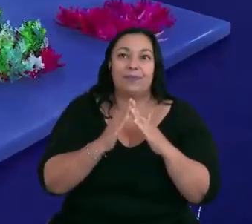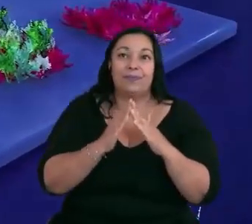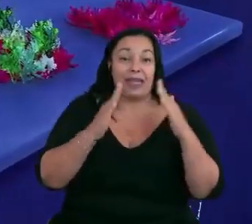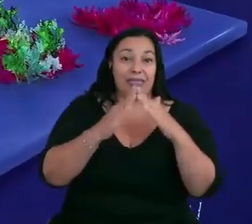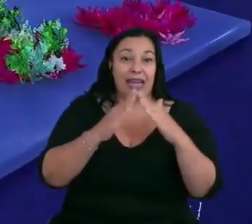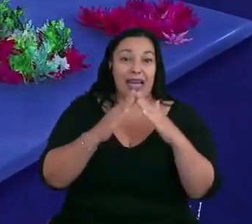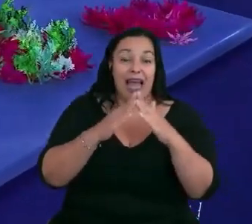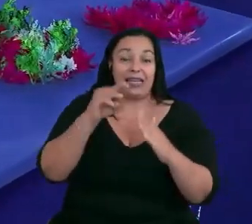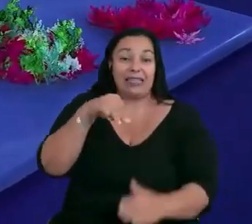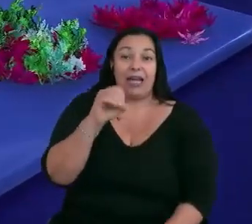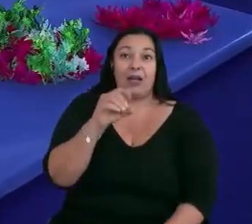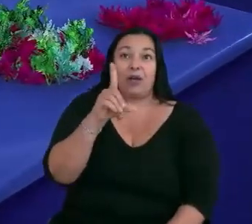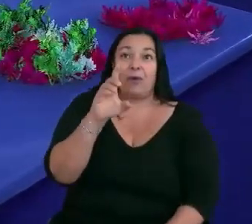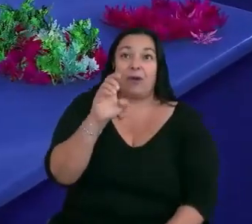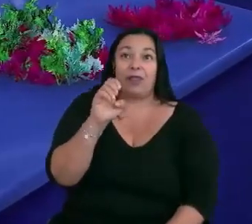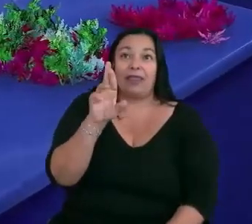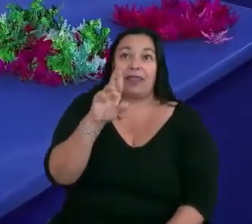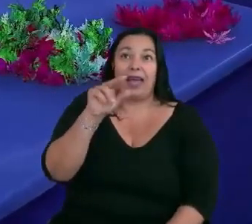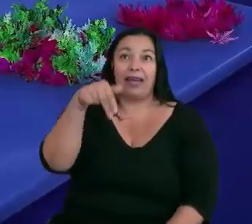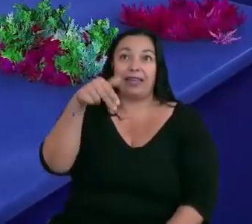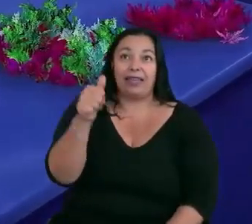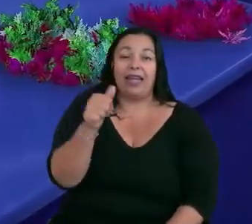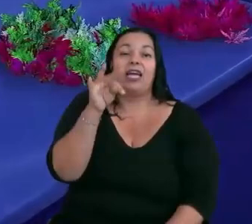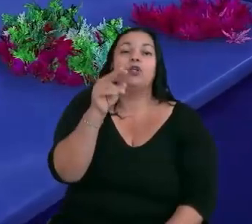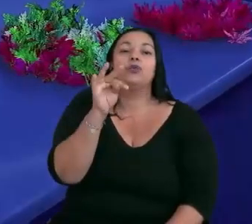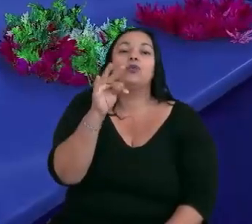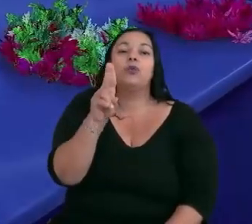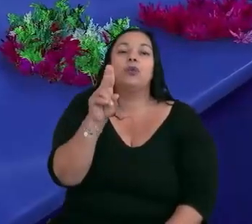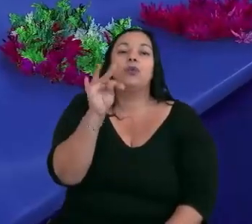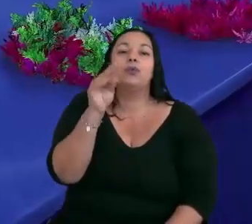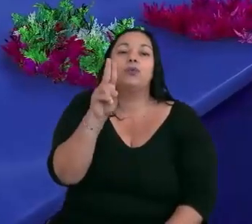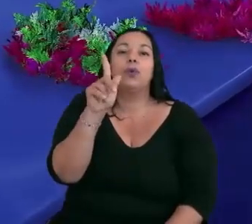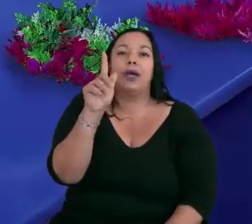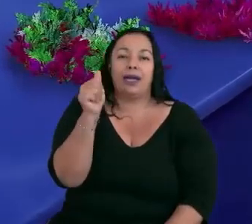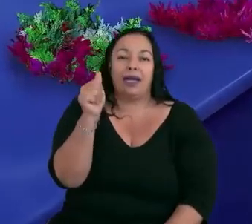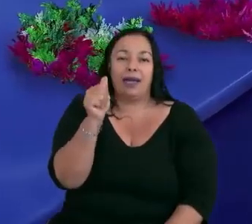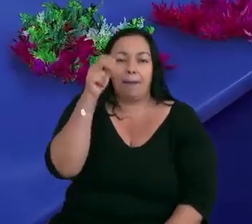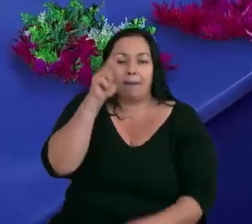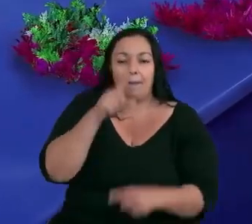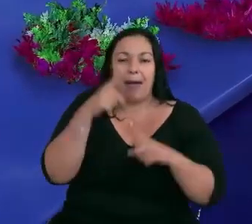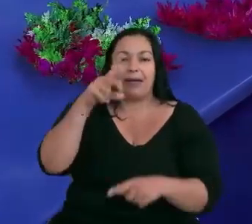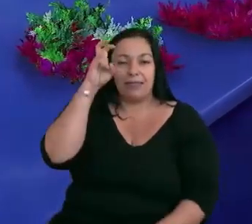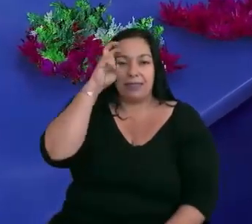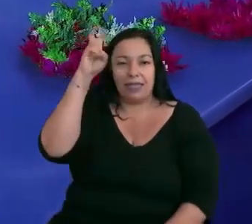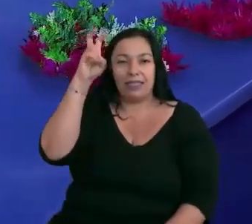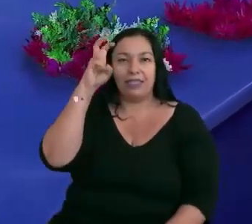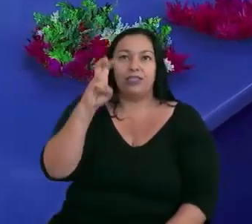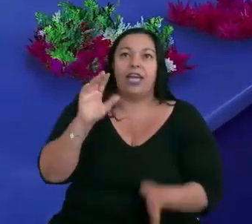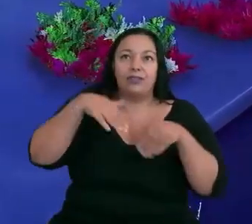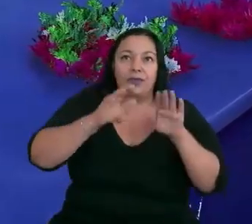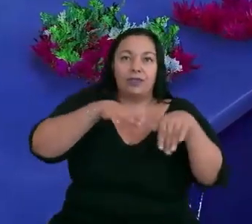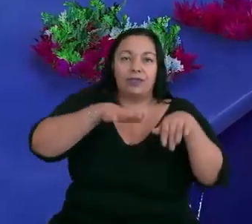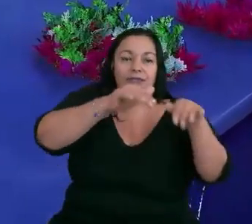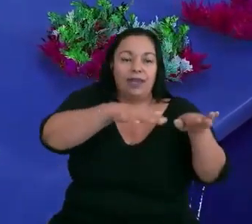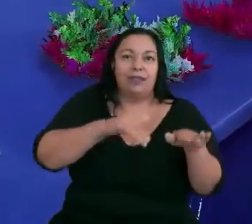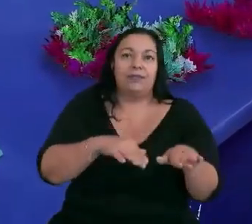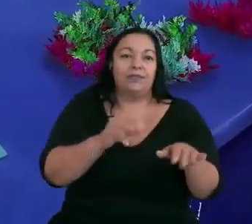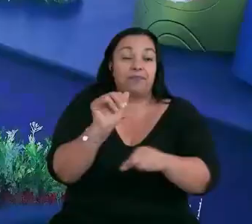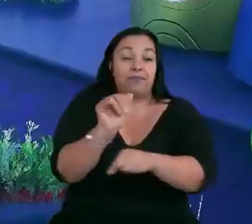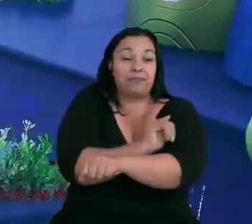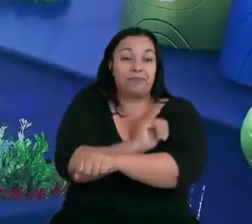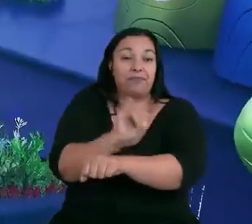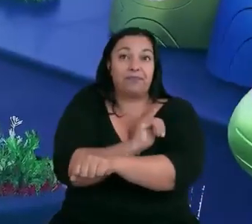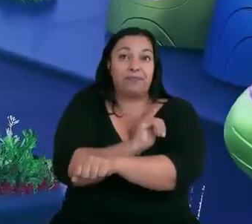É da Tutuga, a tartaruguinha mais inteligente do oceano. Aqui, nós pensamos em várias estratégias para o Reino de